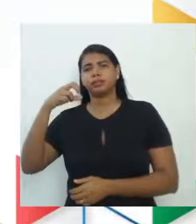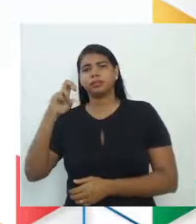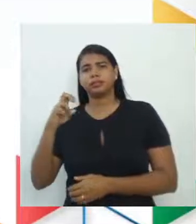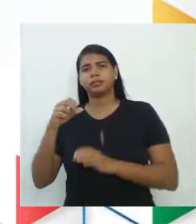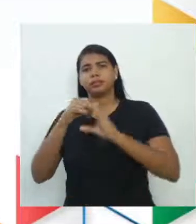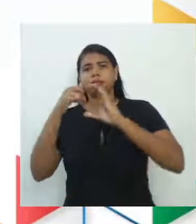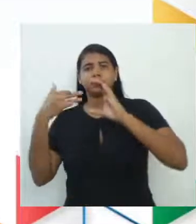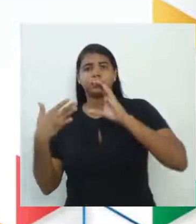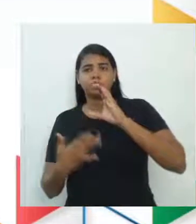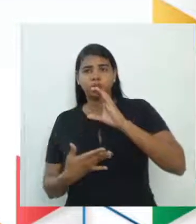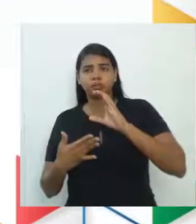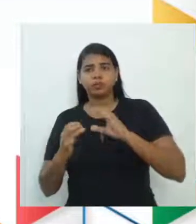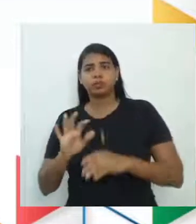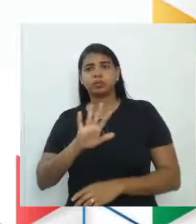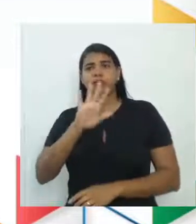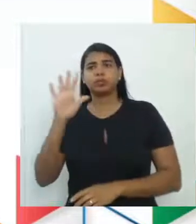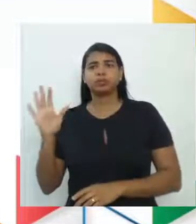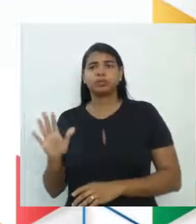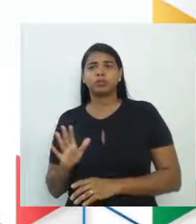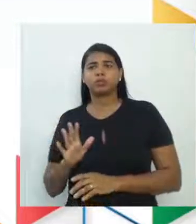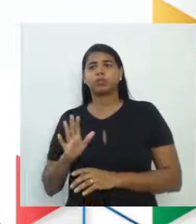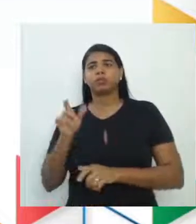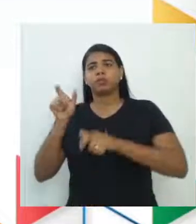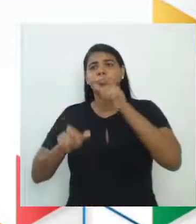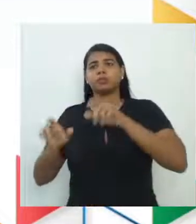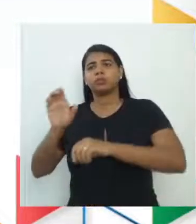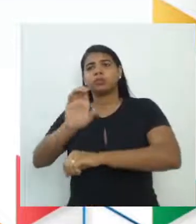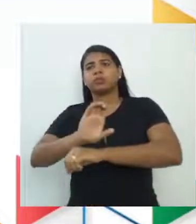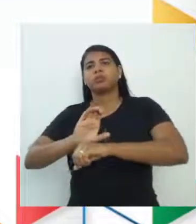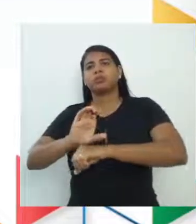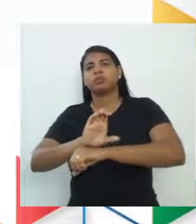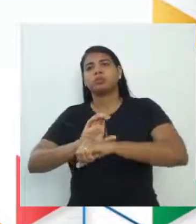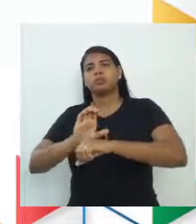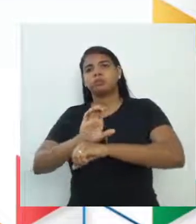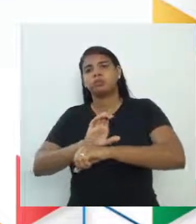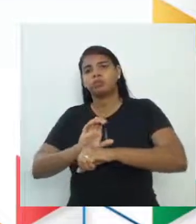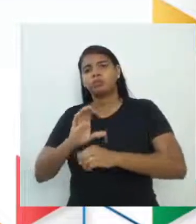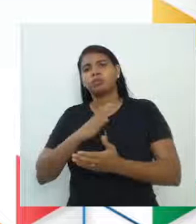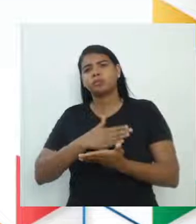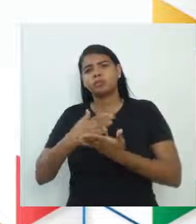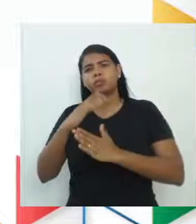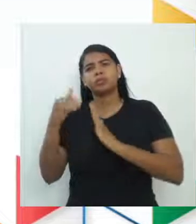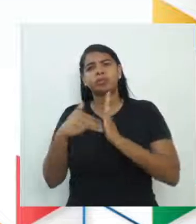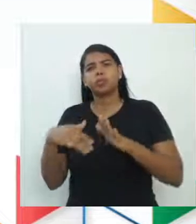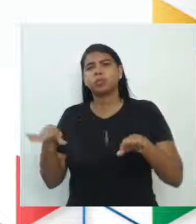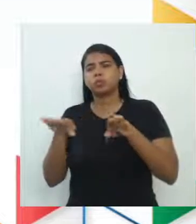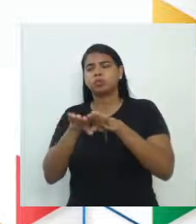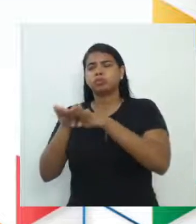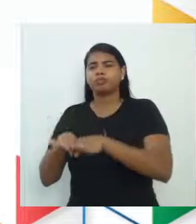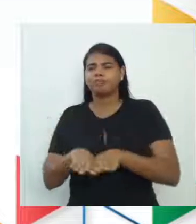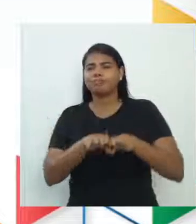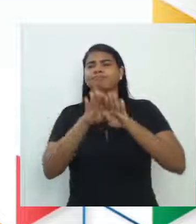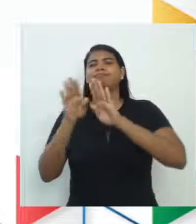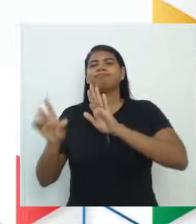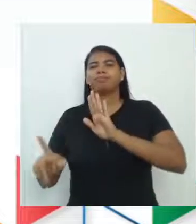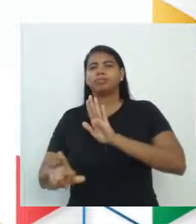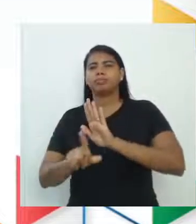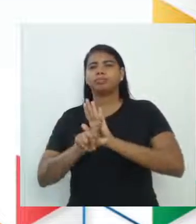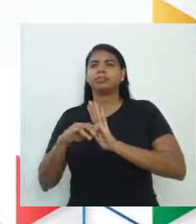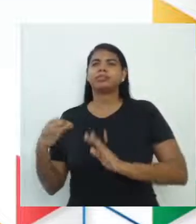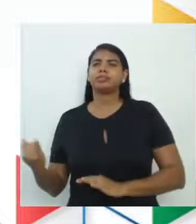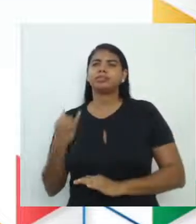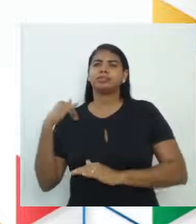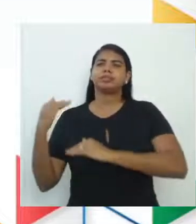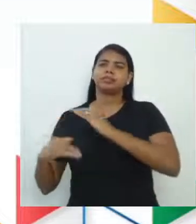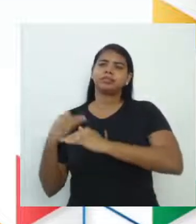caráter universalista, não é, da Constituição, né, com o princípio de que todos são iguais perante a lei, e significou um importante avanço